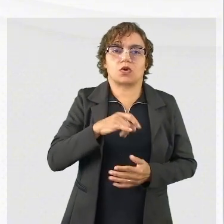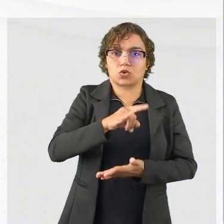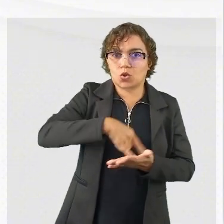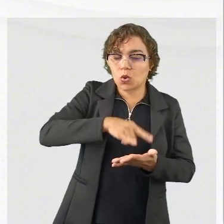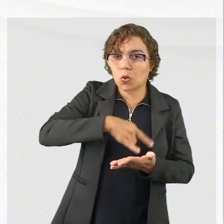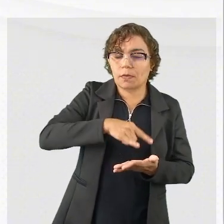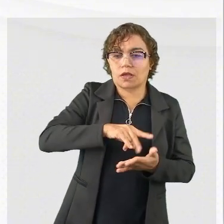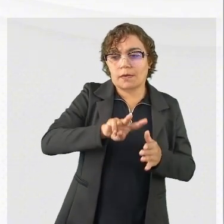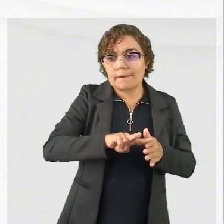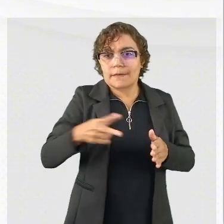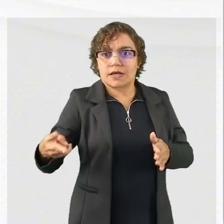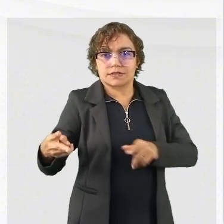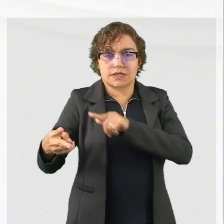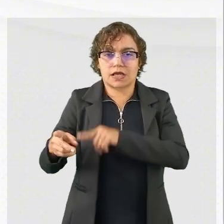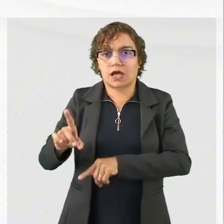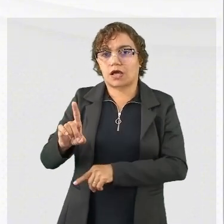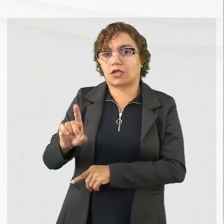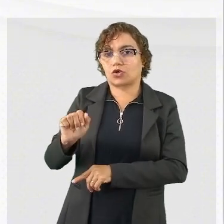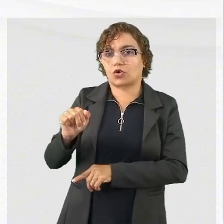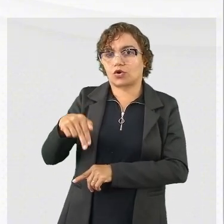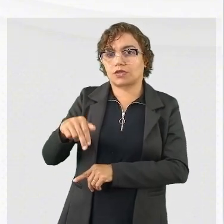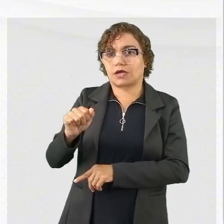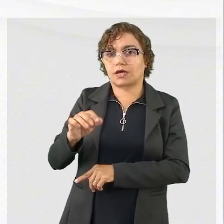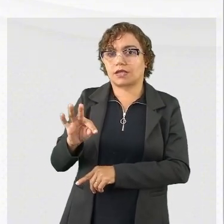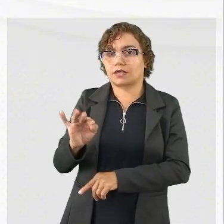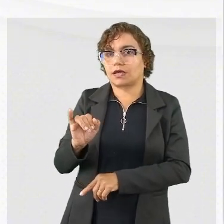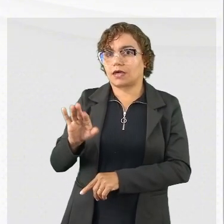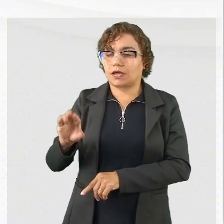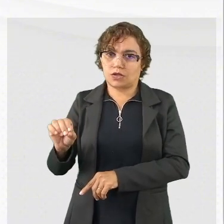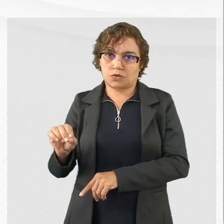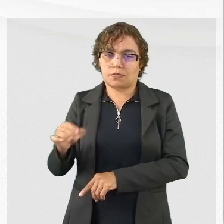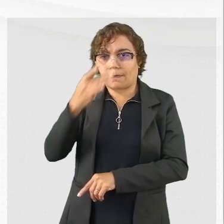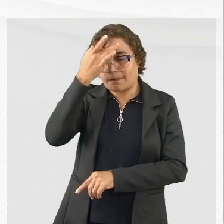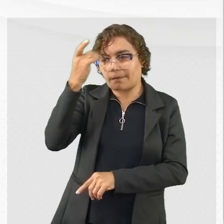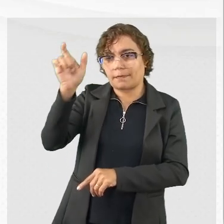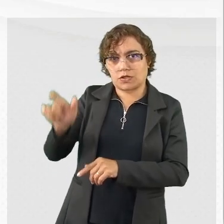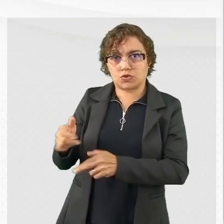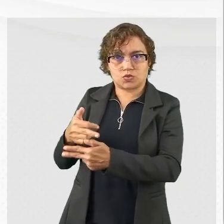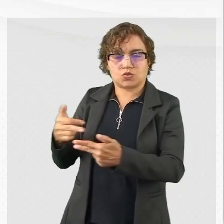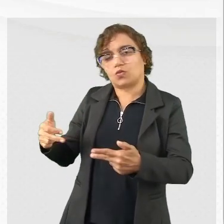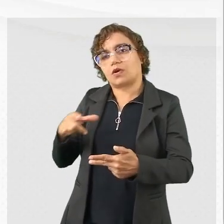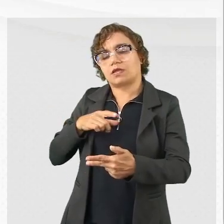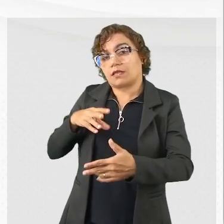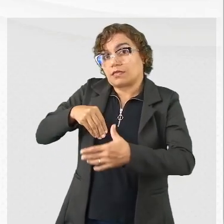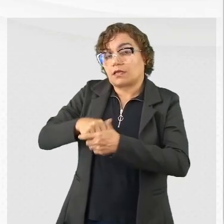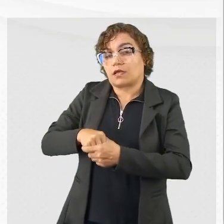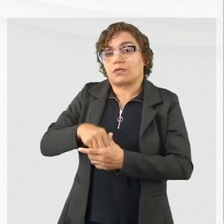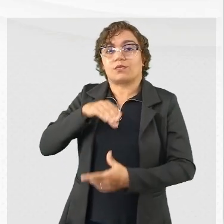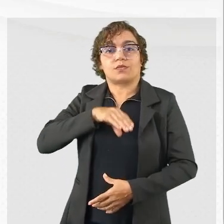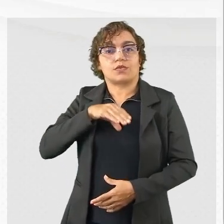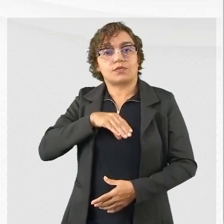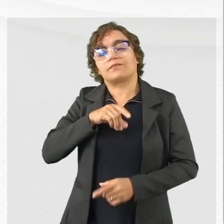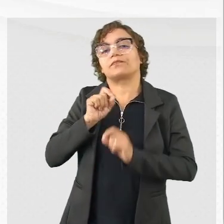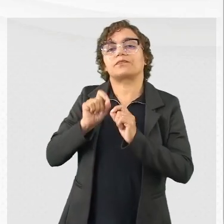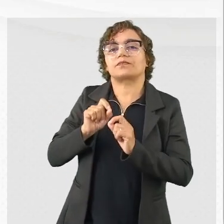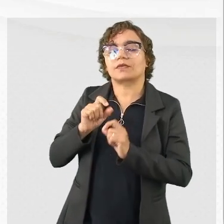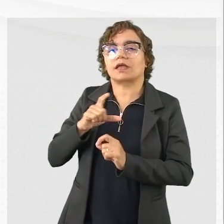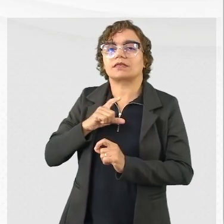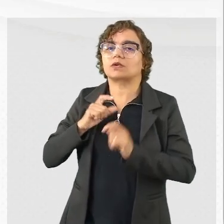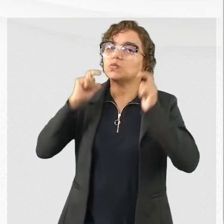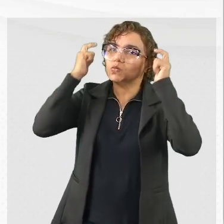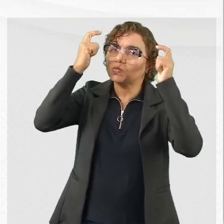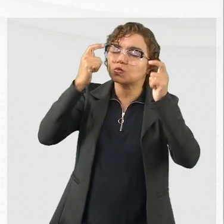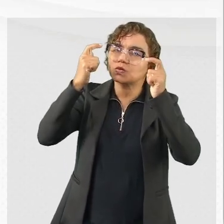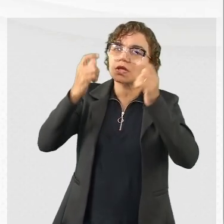documento aos donatários, que eram pessoas, dentro de Portugal, que recebiam da coroa